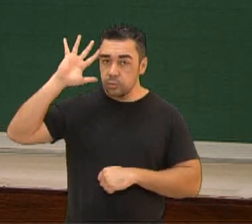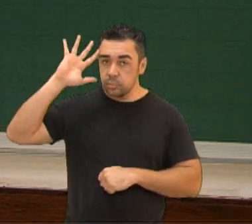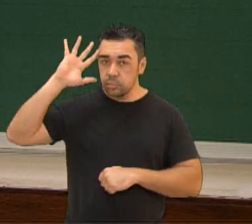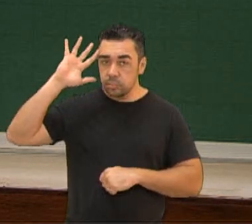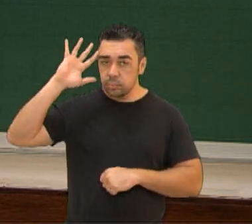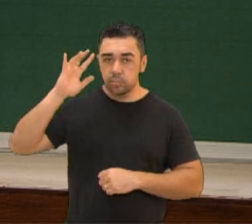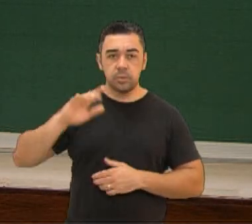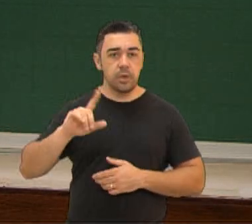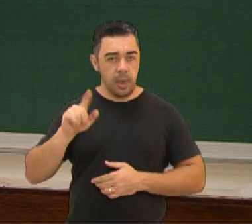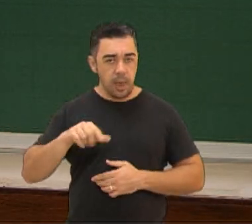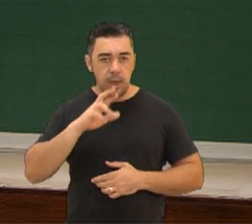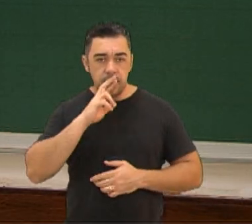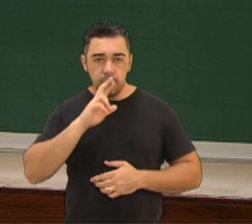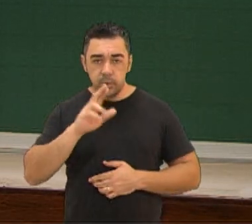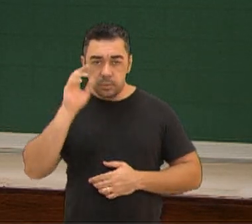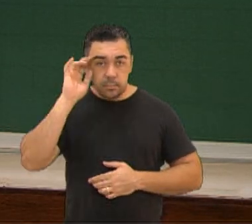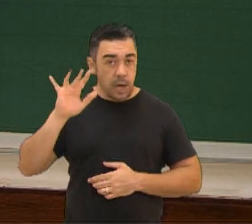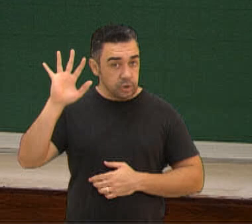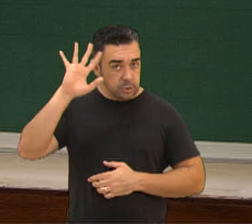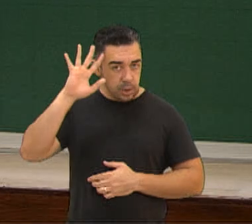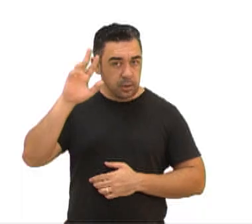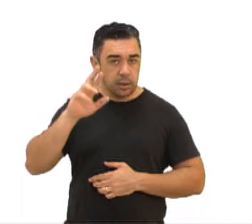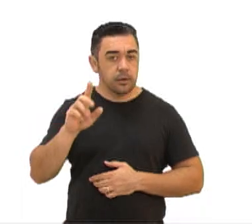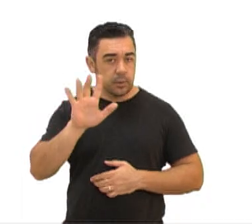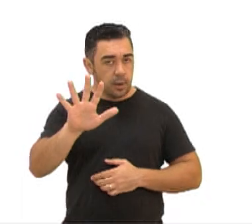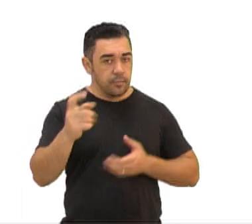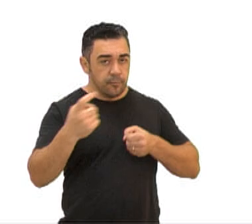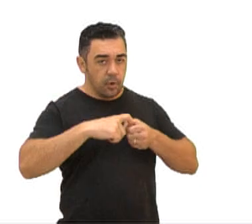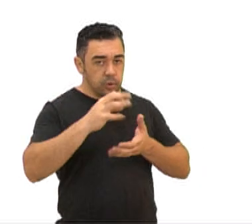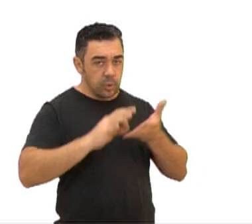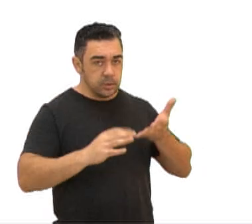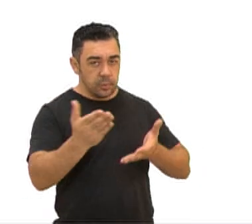com relação a esse imaginário e a gente já retorna.